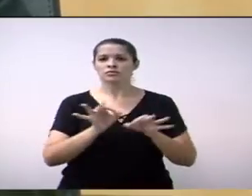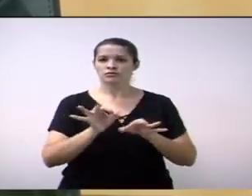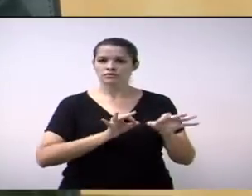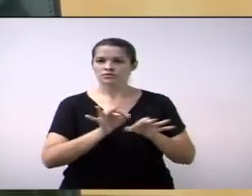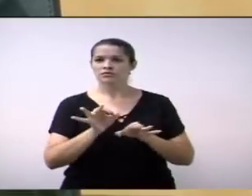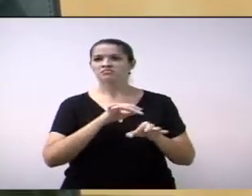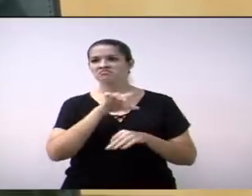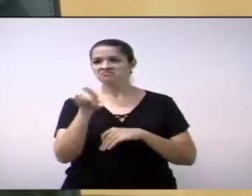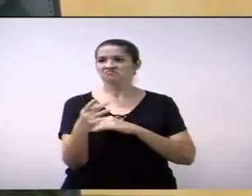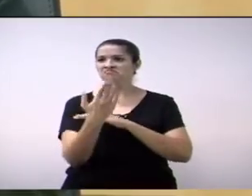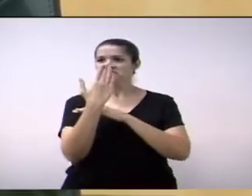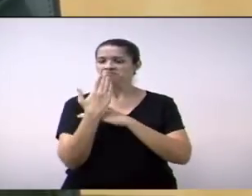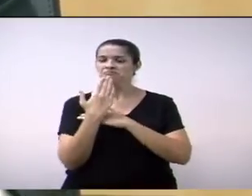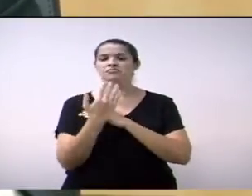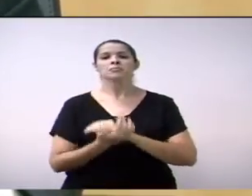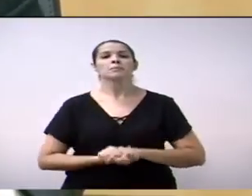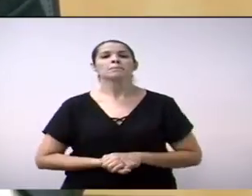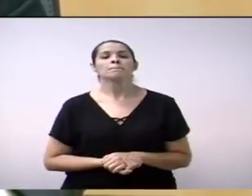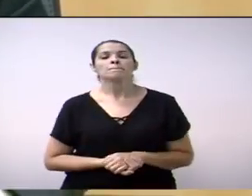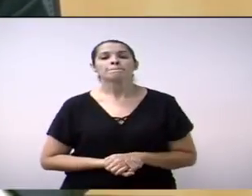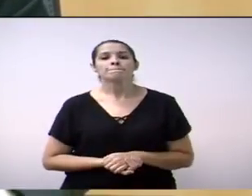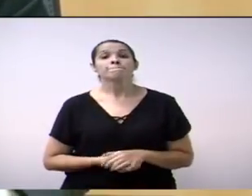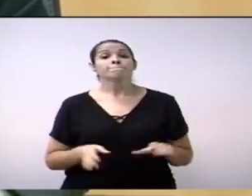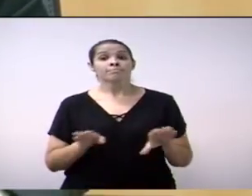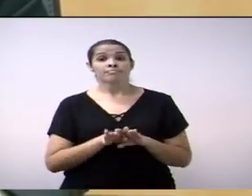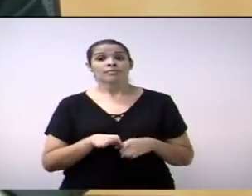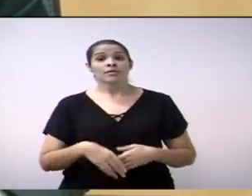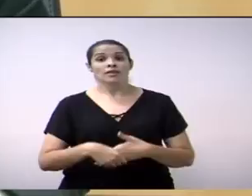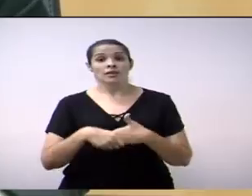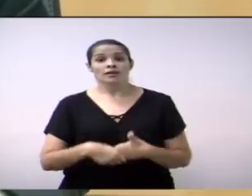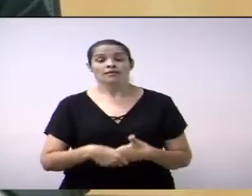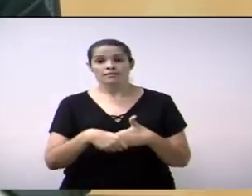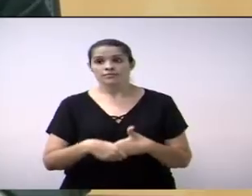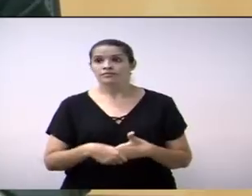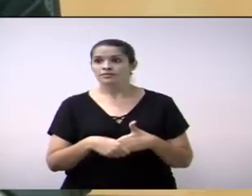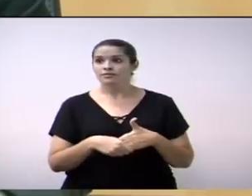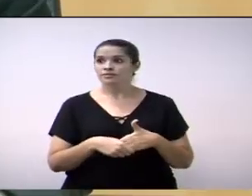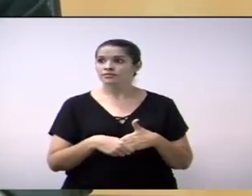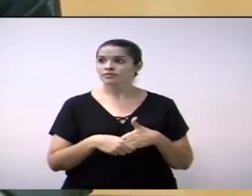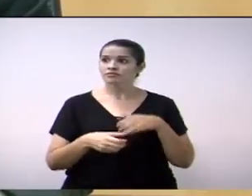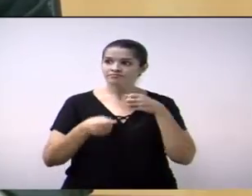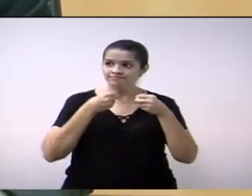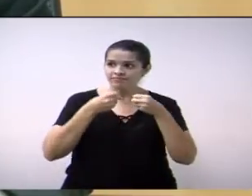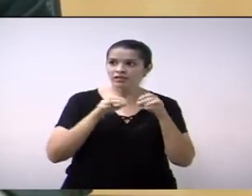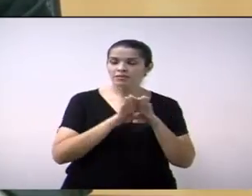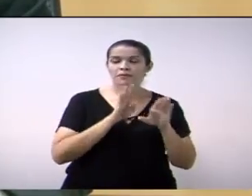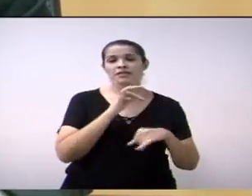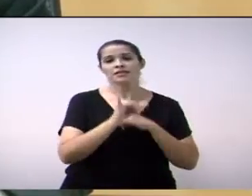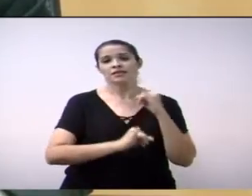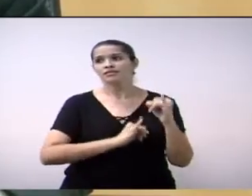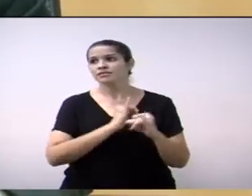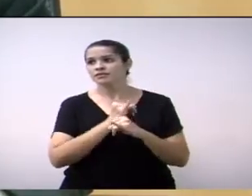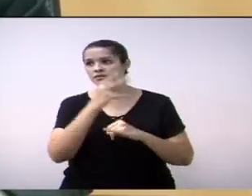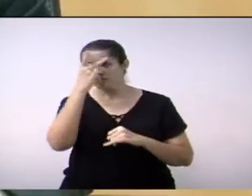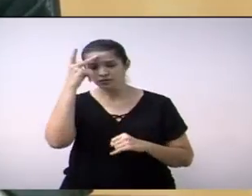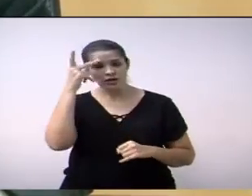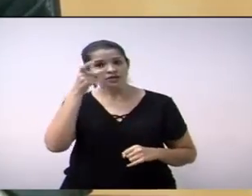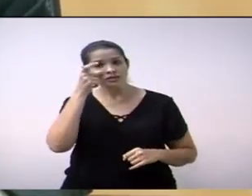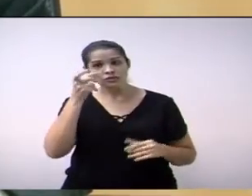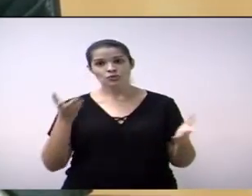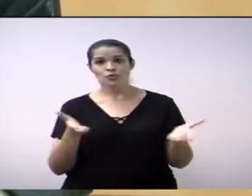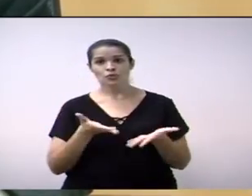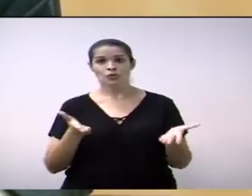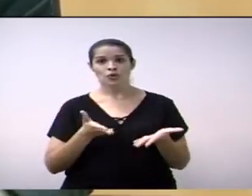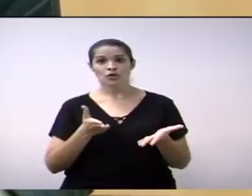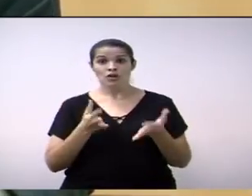todos. Também quero cumprimentar a imprensa, a internet, quem está nos assistindo na internet por tempo